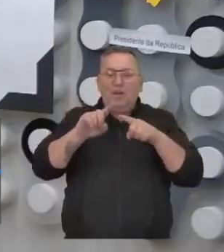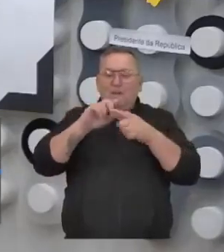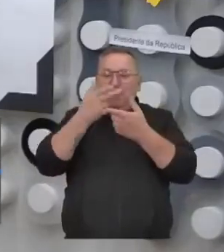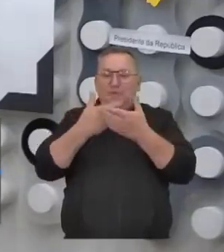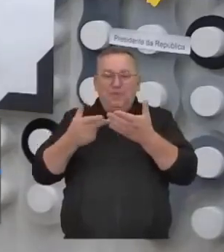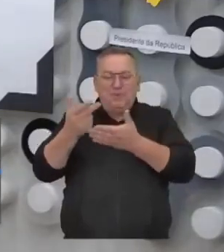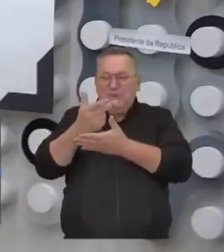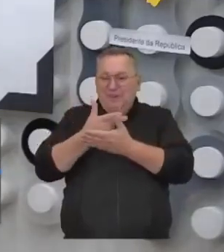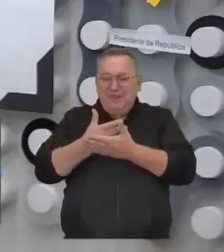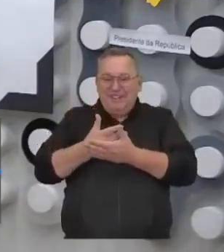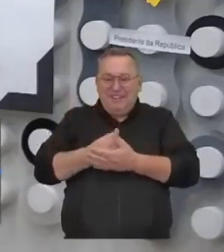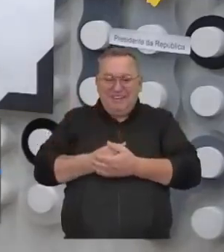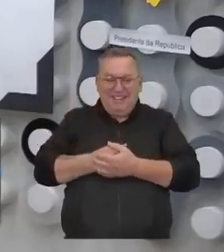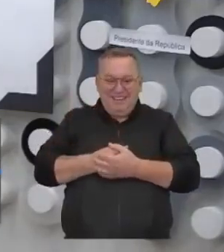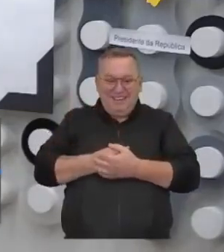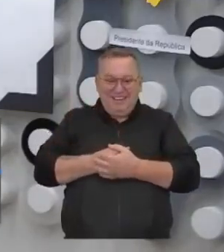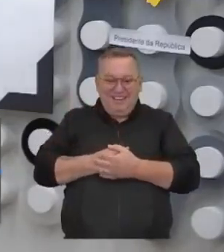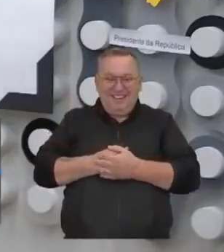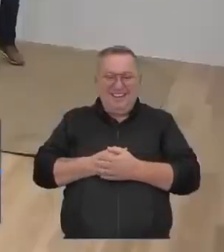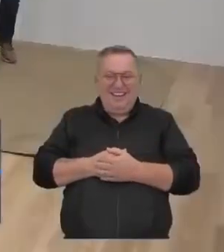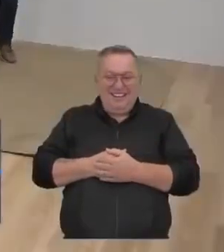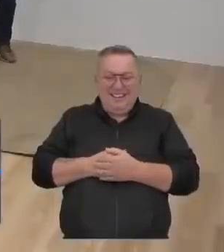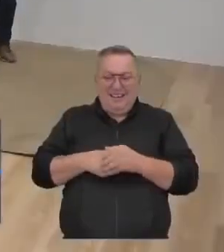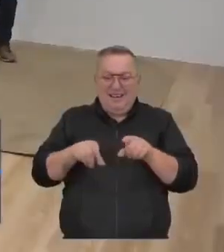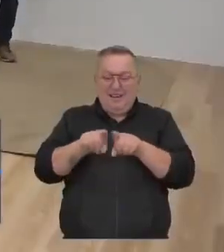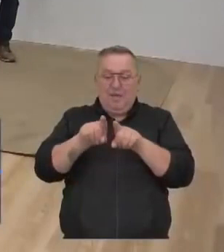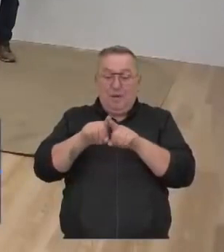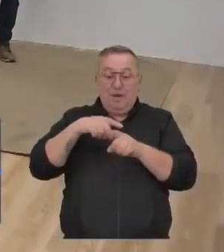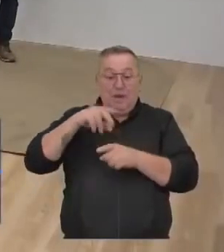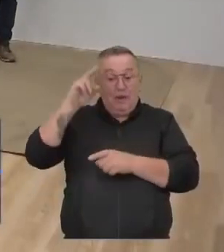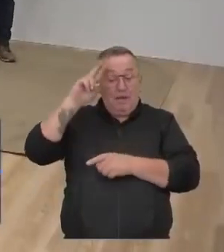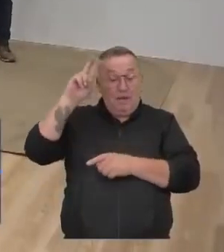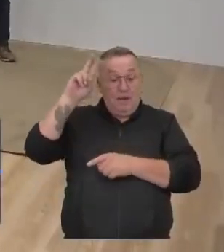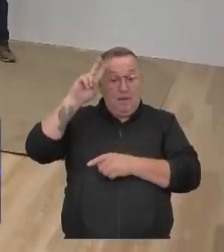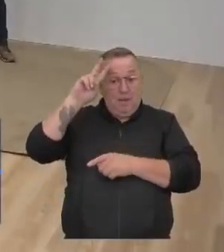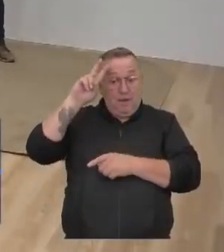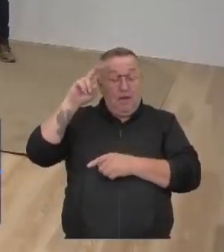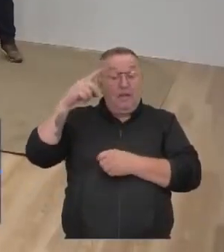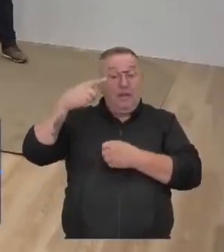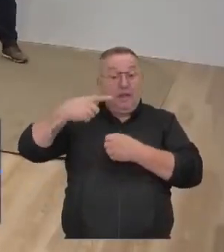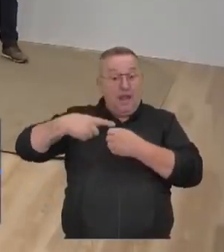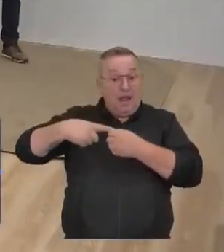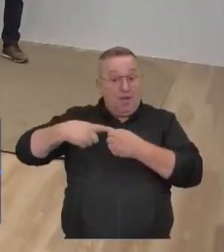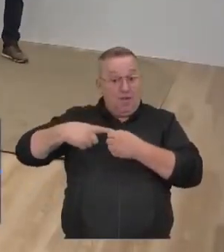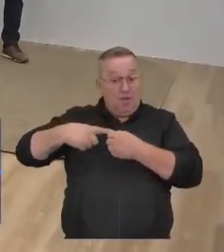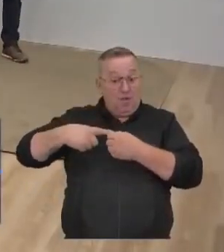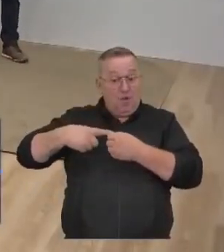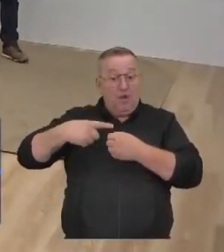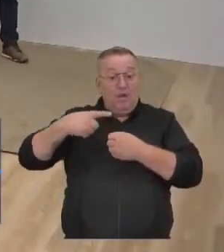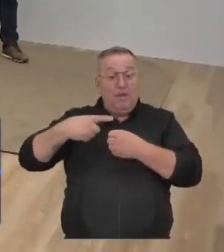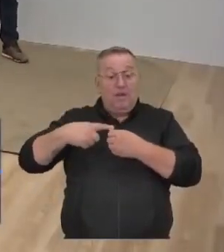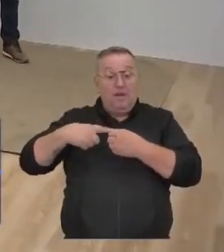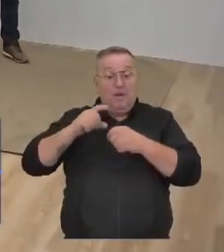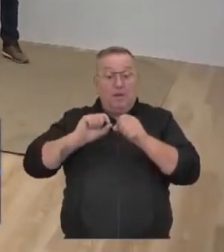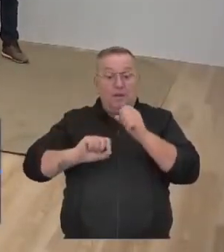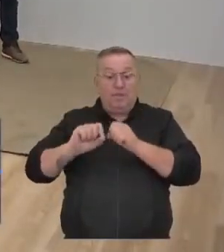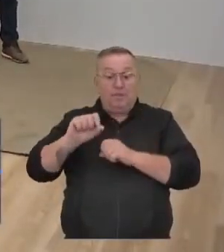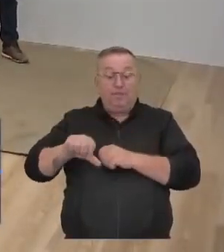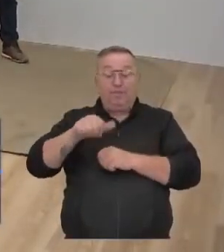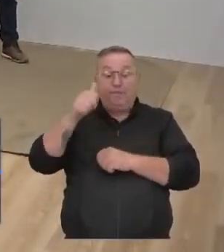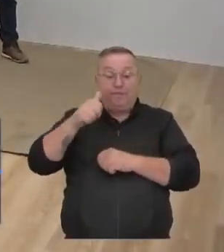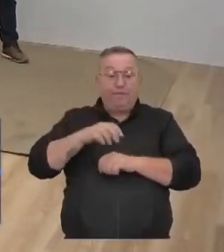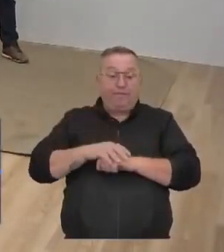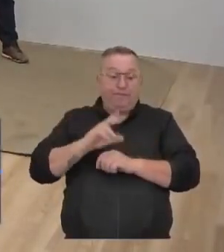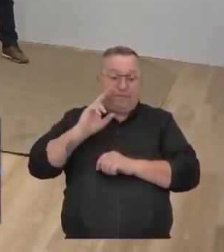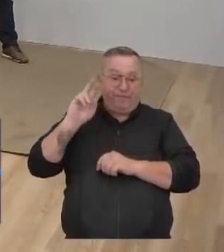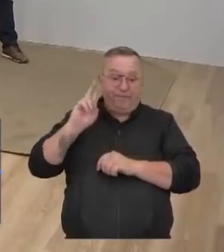dançando dentro. Vai ser muito legal. Então é muita resposta aqui da aluna, né? Que ela disse que lembra cidades. E aí, por falar em cidades, nós temos então o nosso primeiro território, a